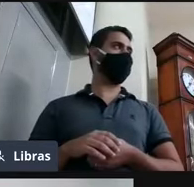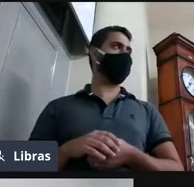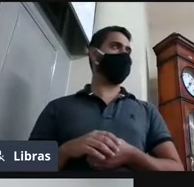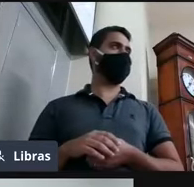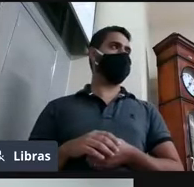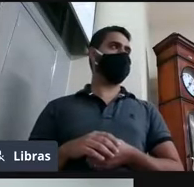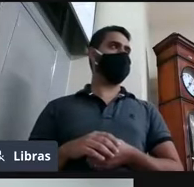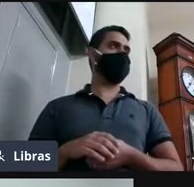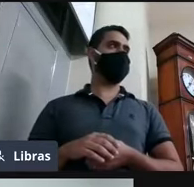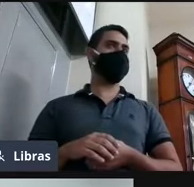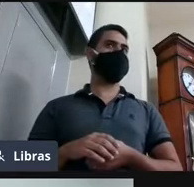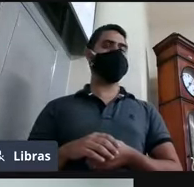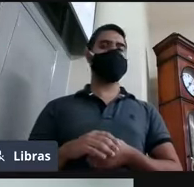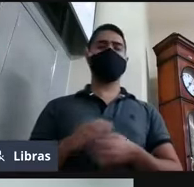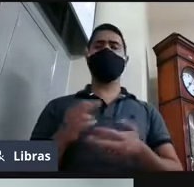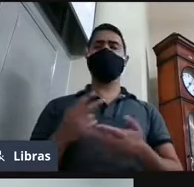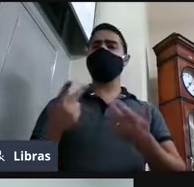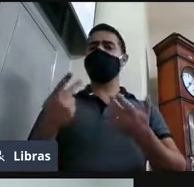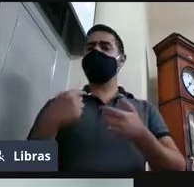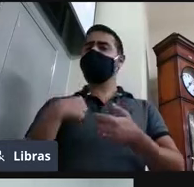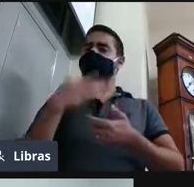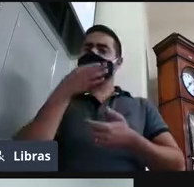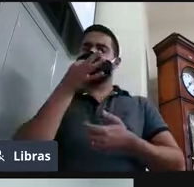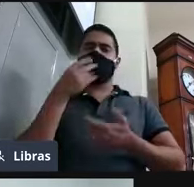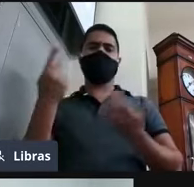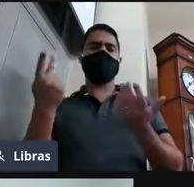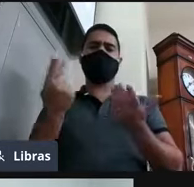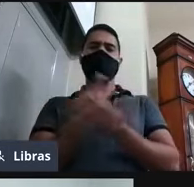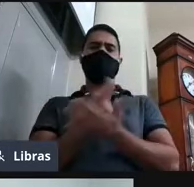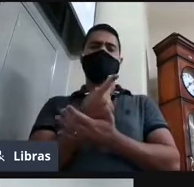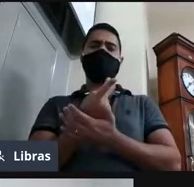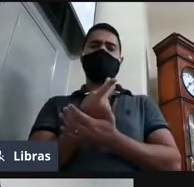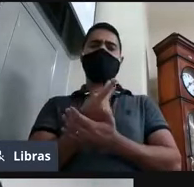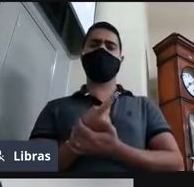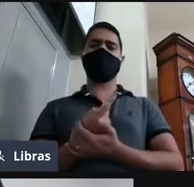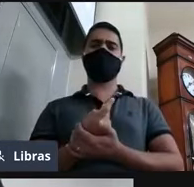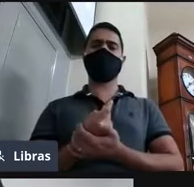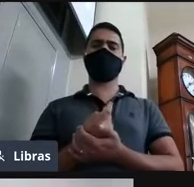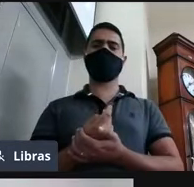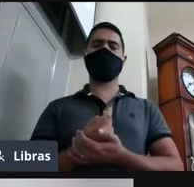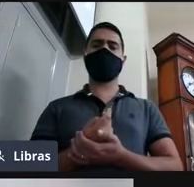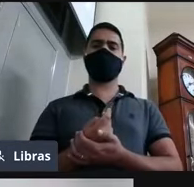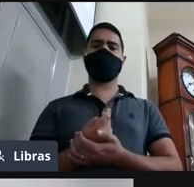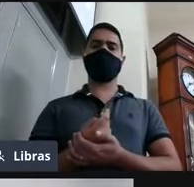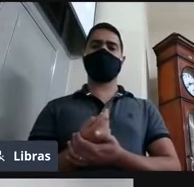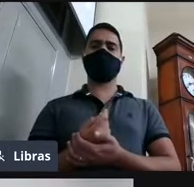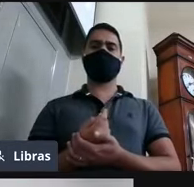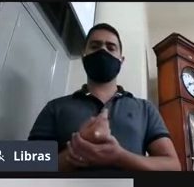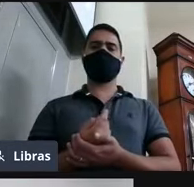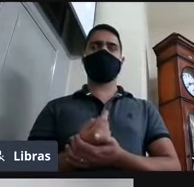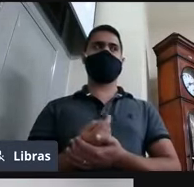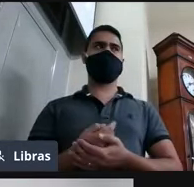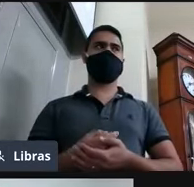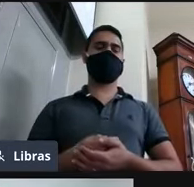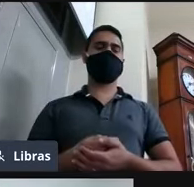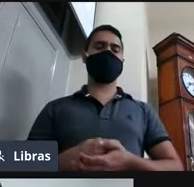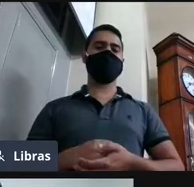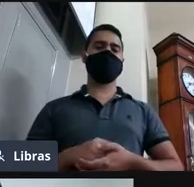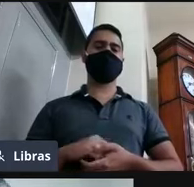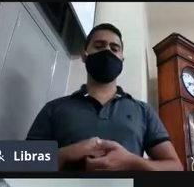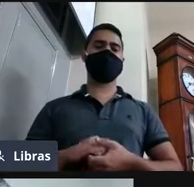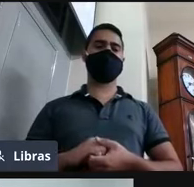É uma irregularidade, ao meu ver, que deveria ter acontecido, por isso mesmo, vai ter que ser devolvida.